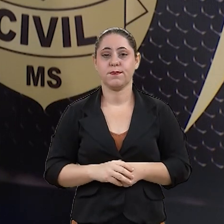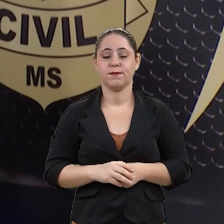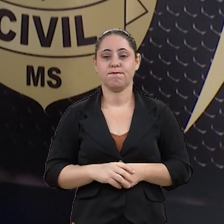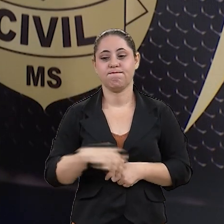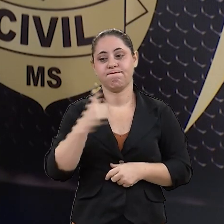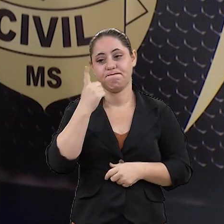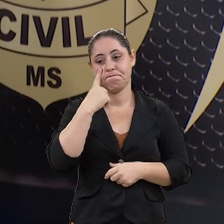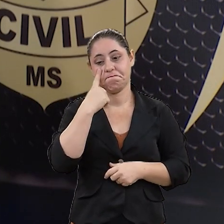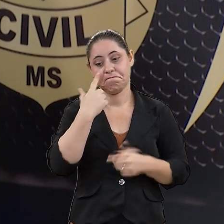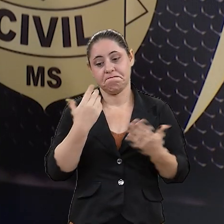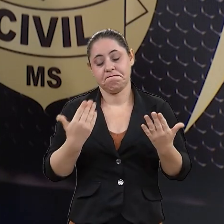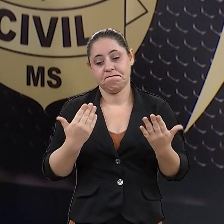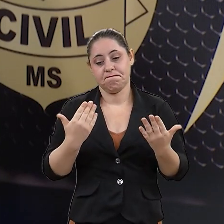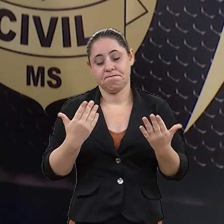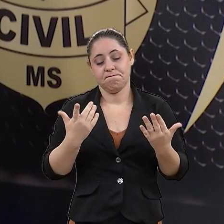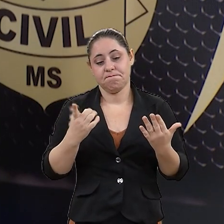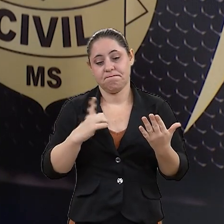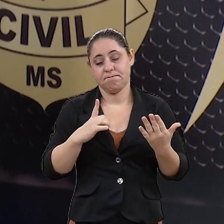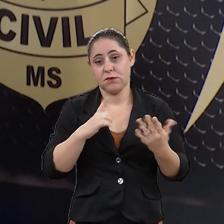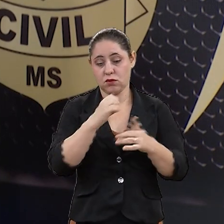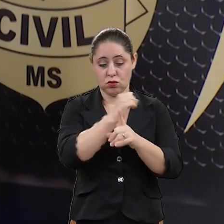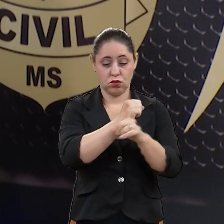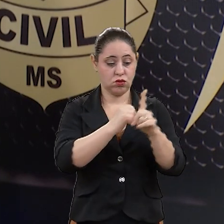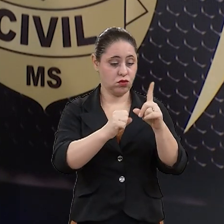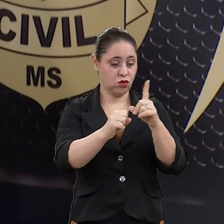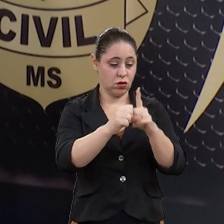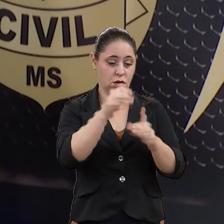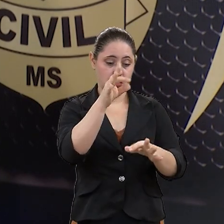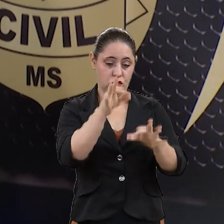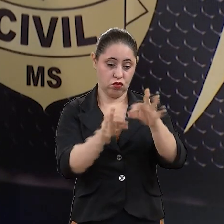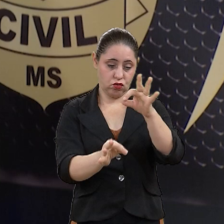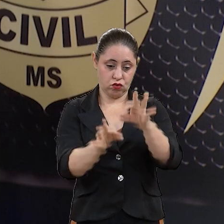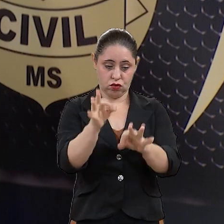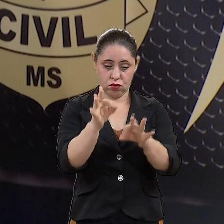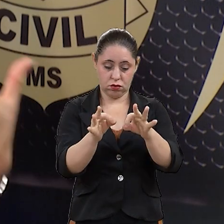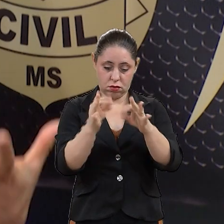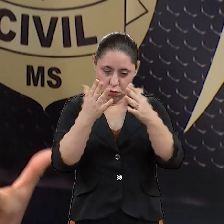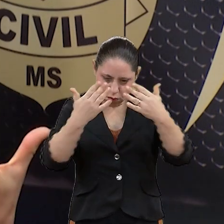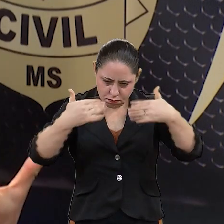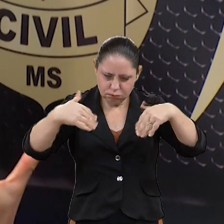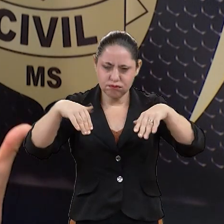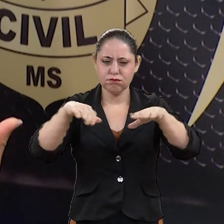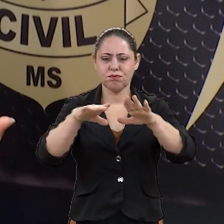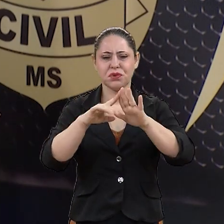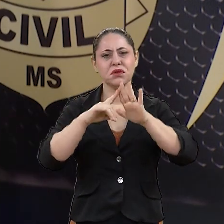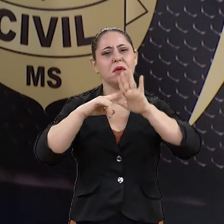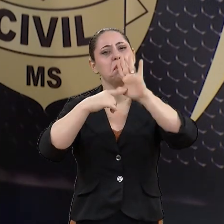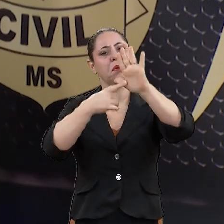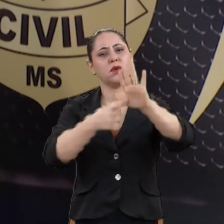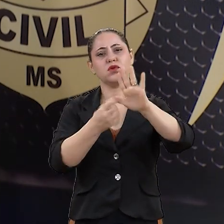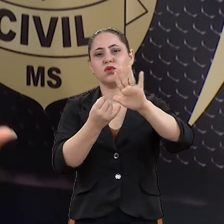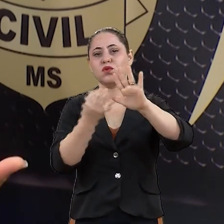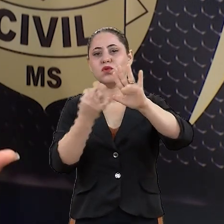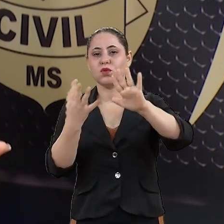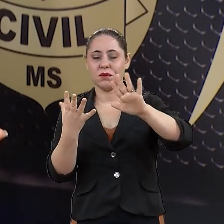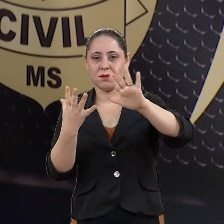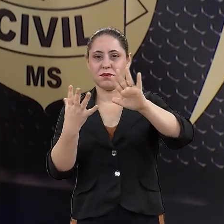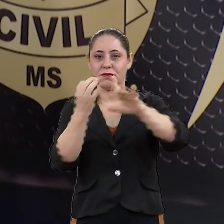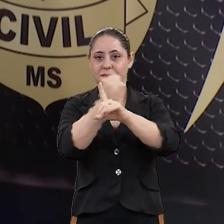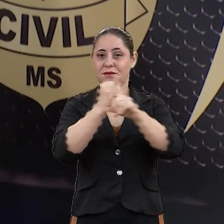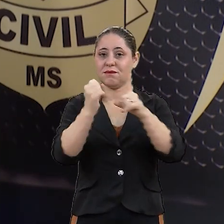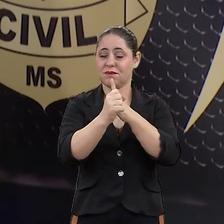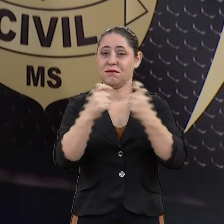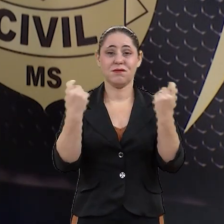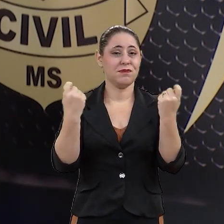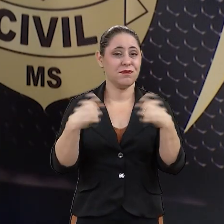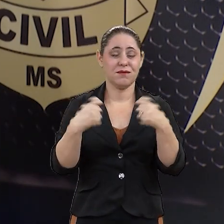ter uma sociedade justa e que reflita o nosso número dentro da sociedade, ela tem que ser, a mulher tem que